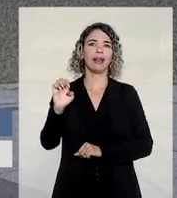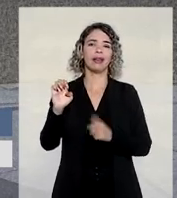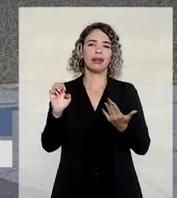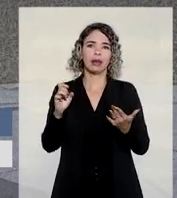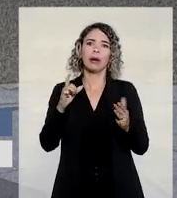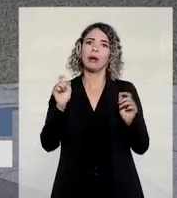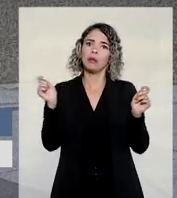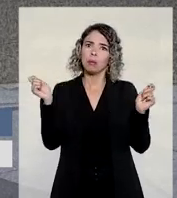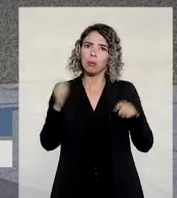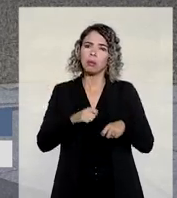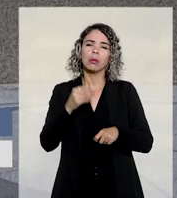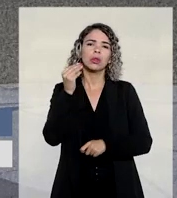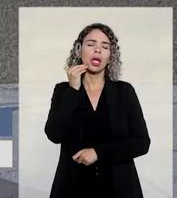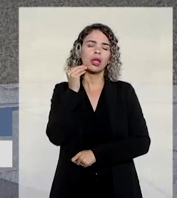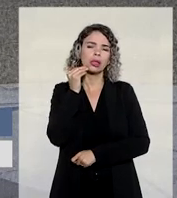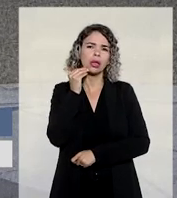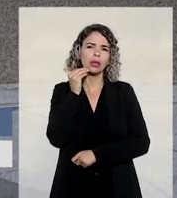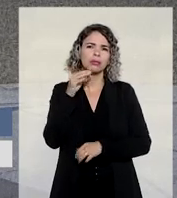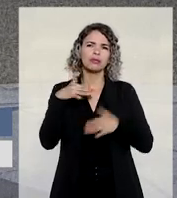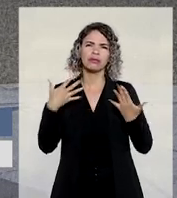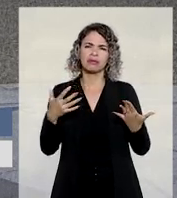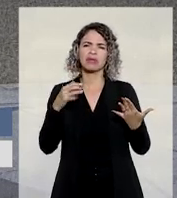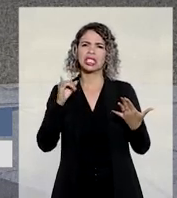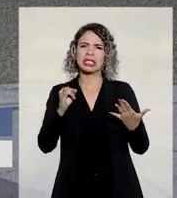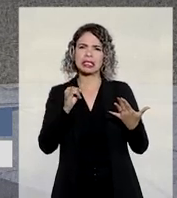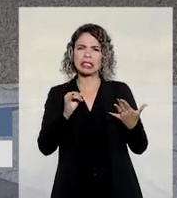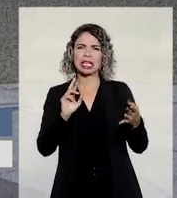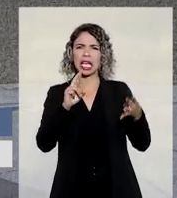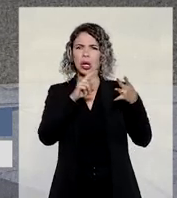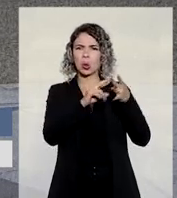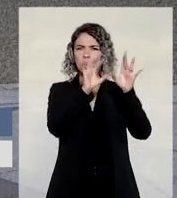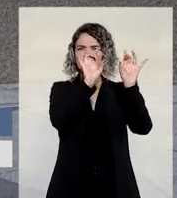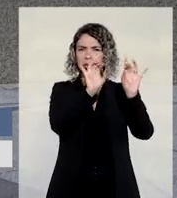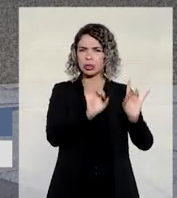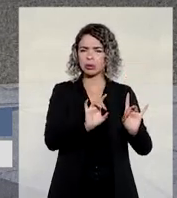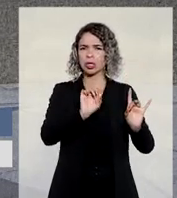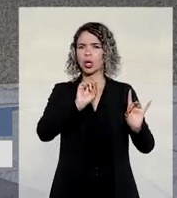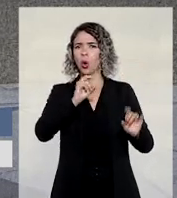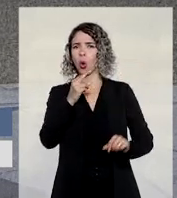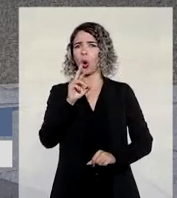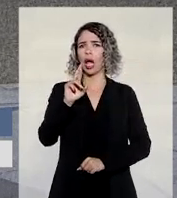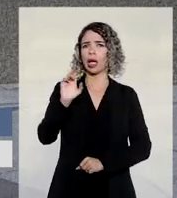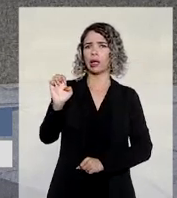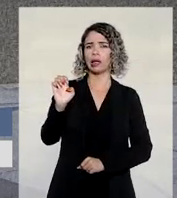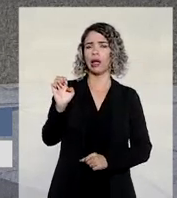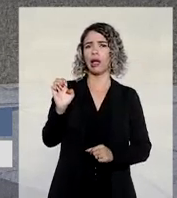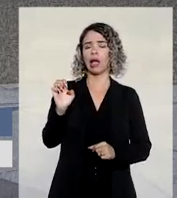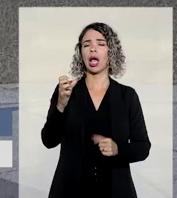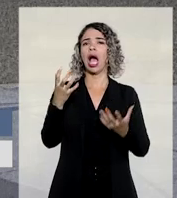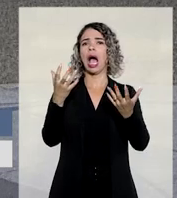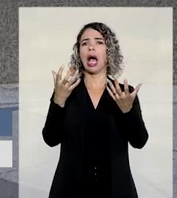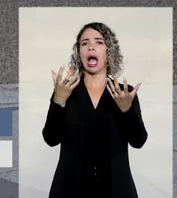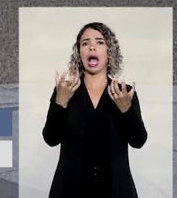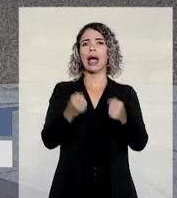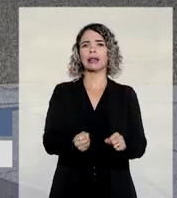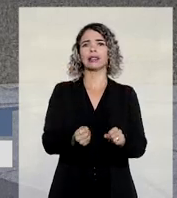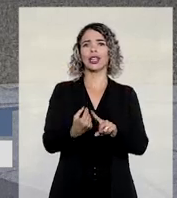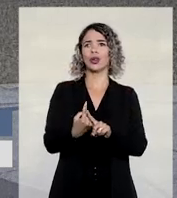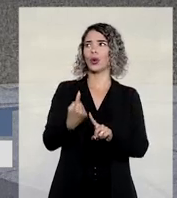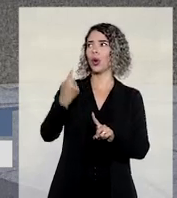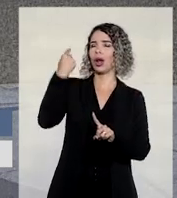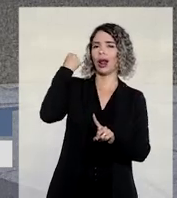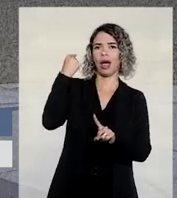extraordinário, lá no Supremo, né? Então, quando o RESP ou o RE é inadmitido na origem, então cabe